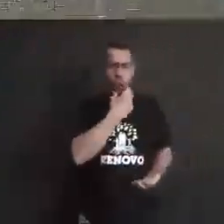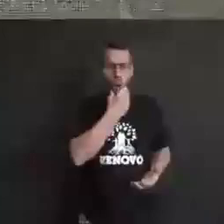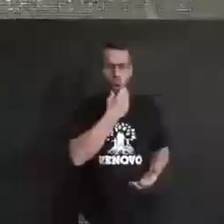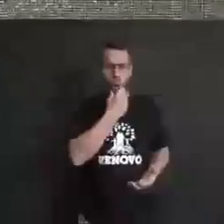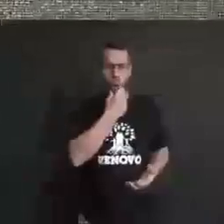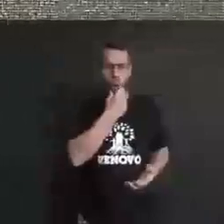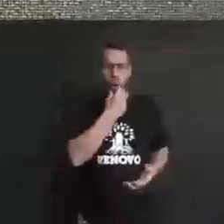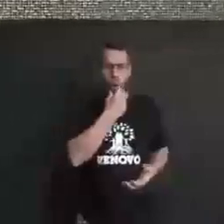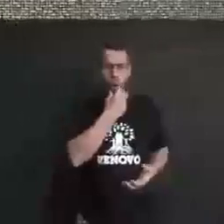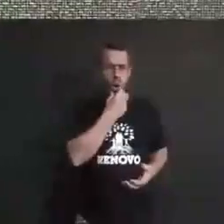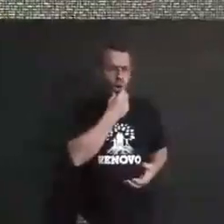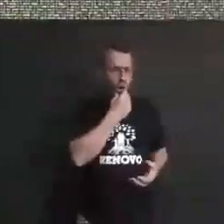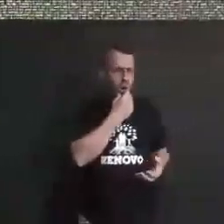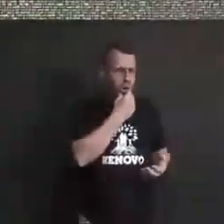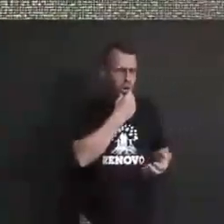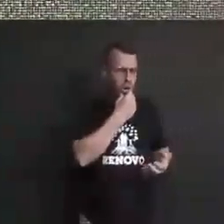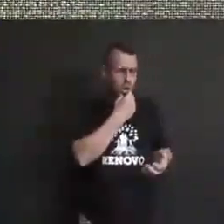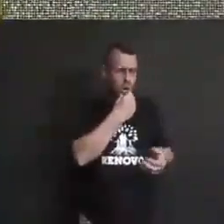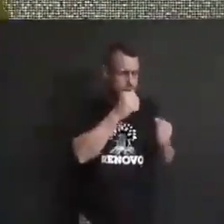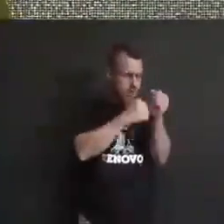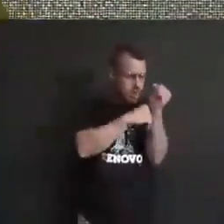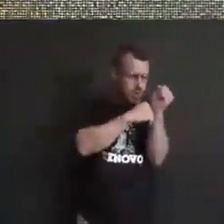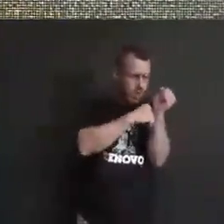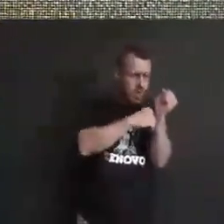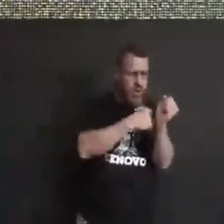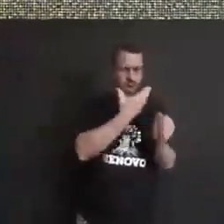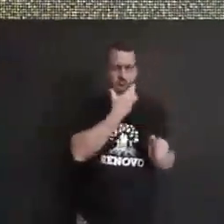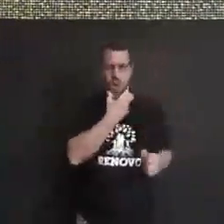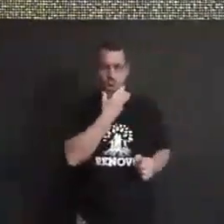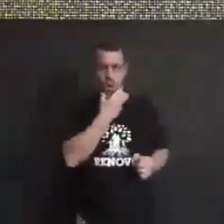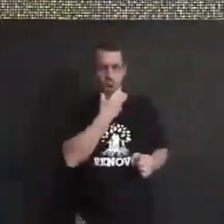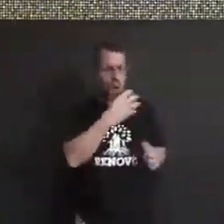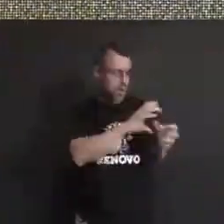E esconde o corpo, livrou um irmão.